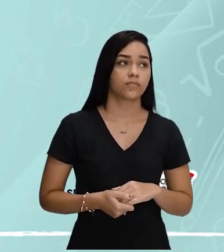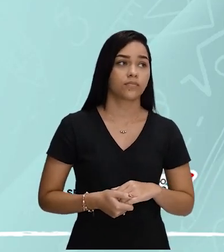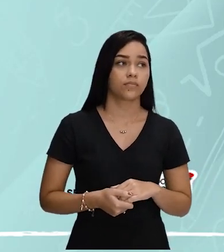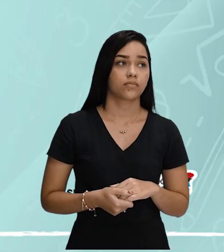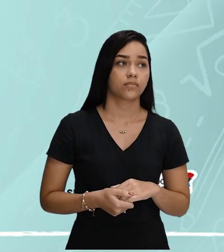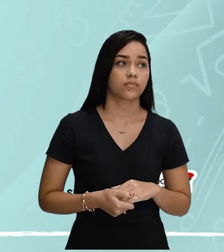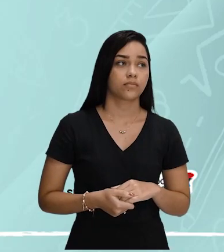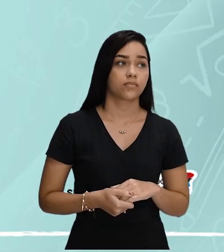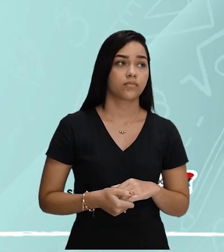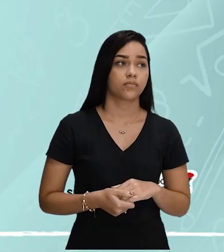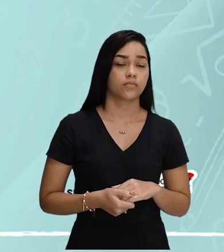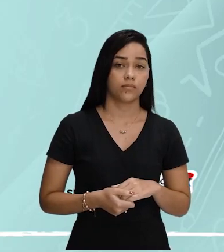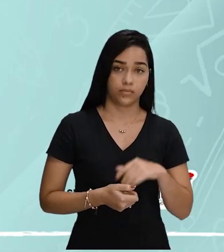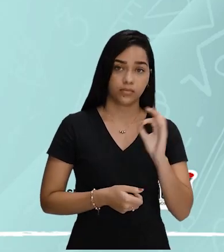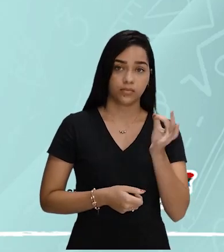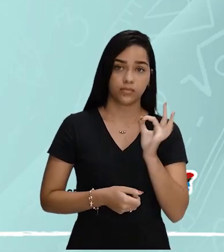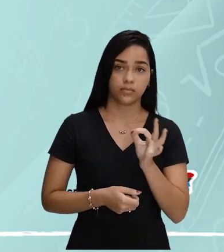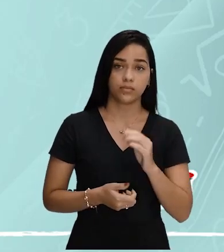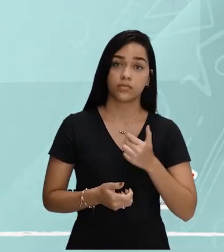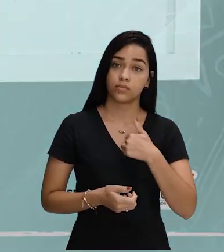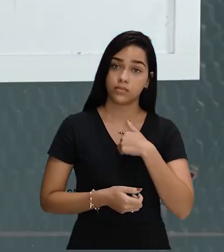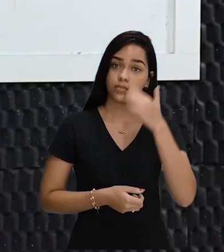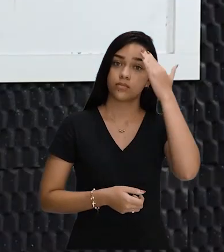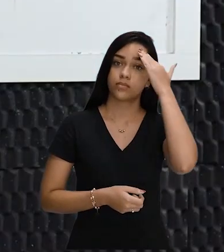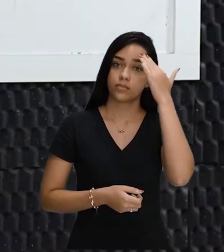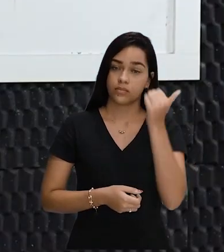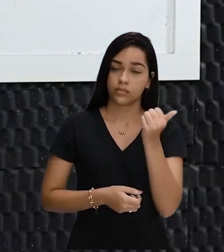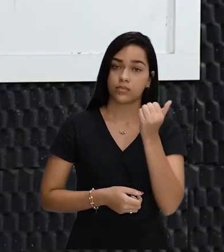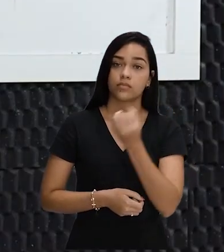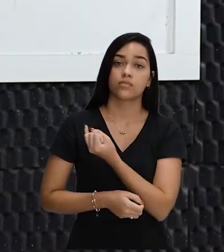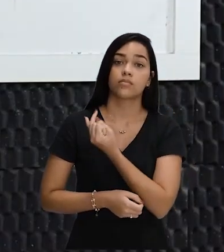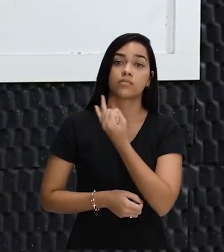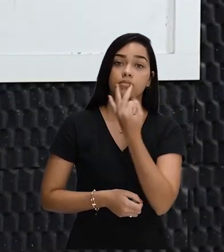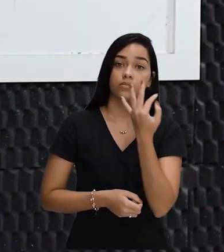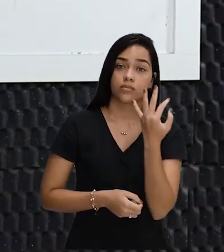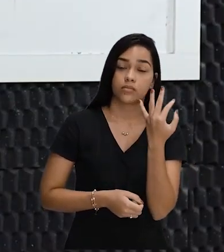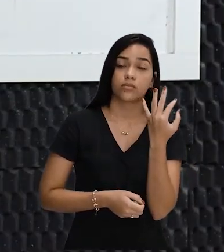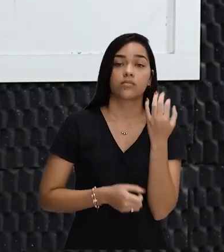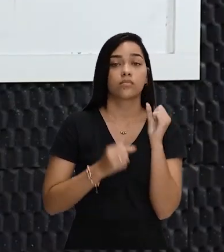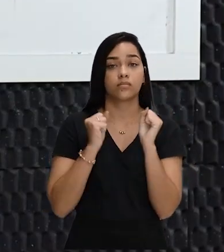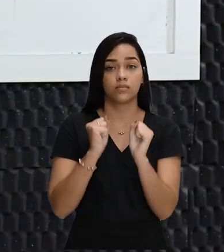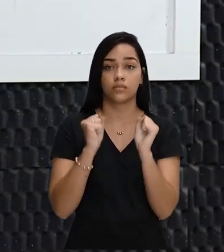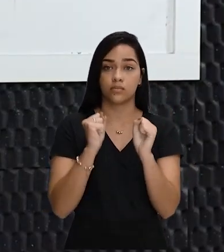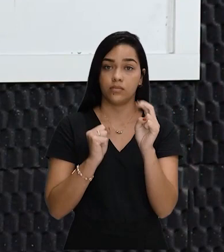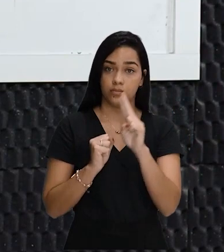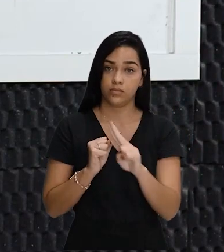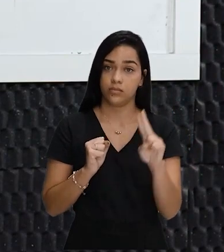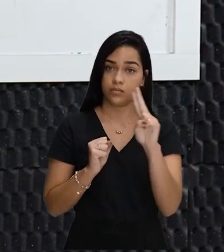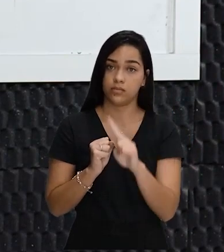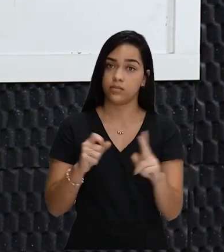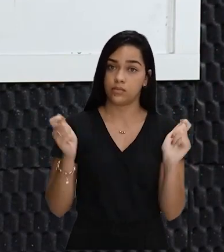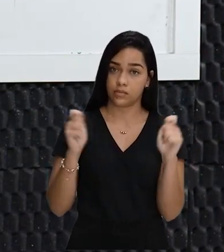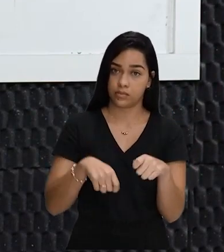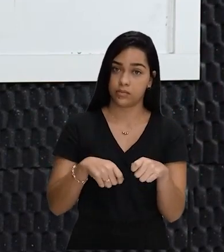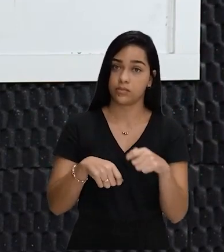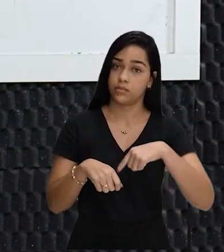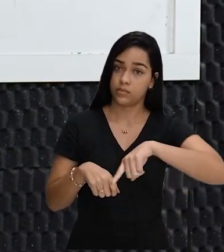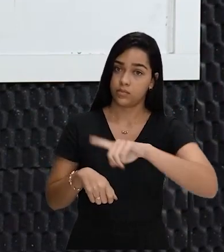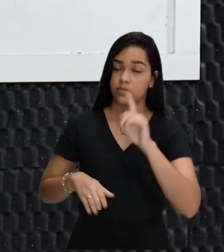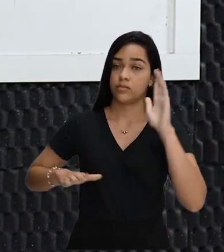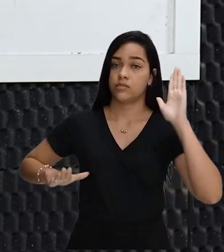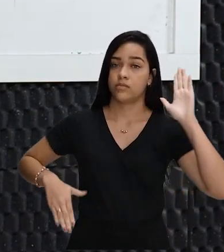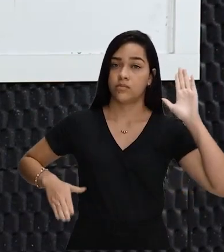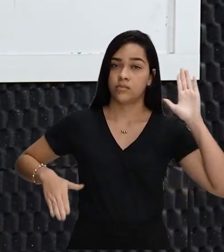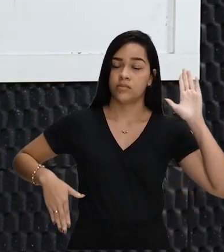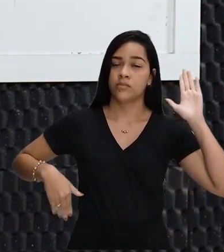três cangas tá então para eu saber de quantas maneiras ela diferentes ela pode ir à